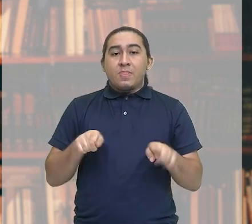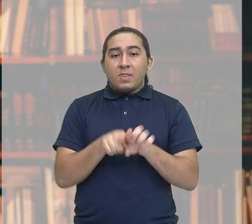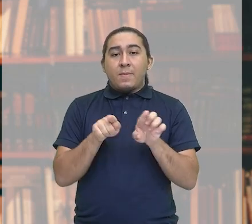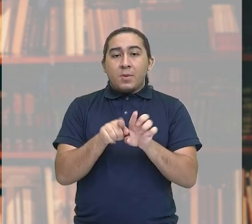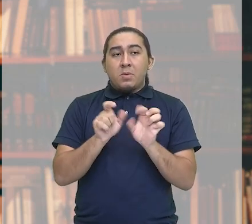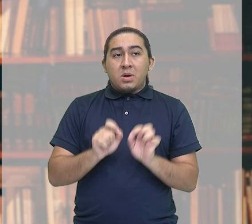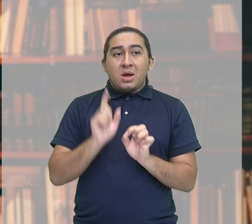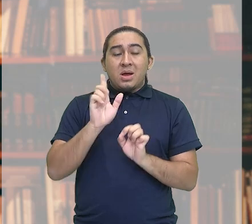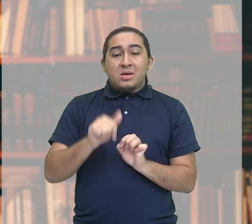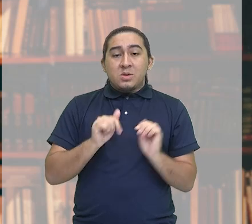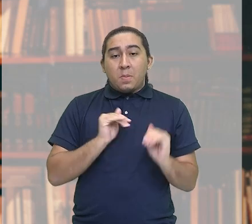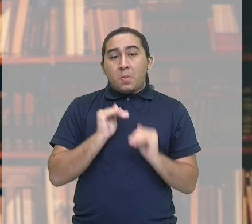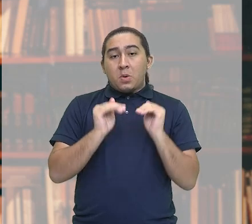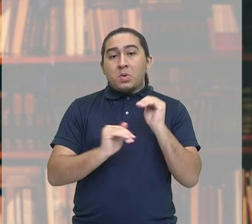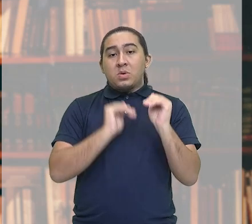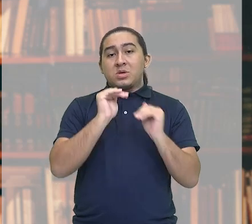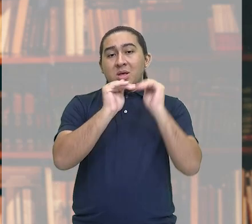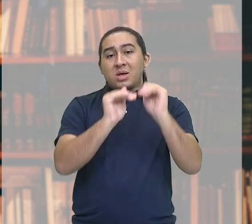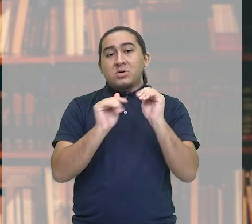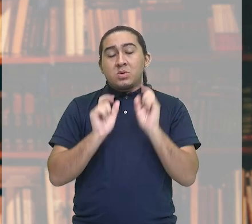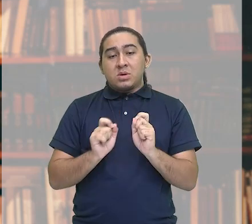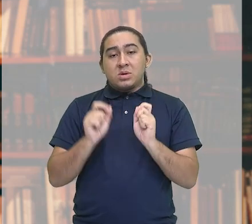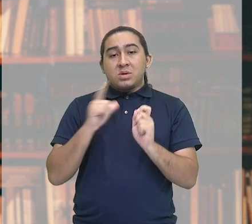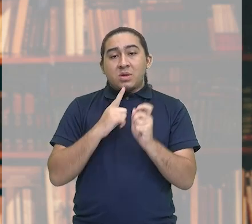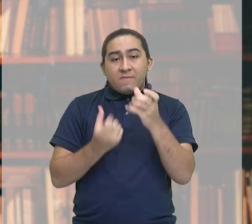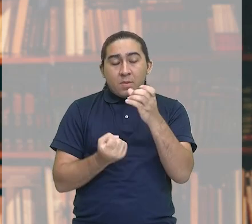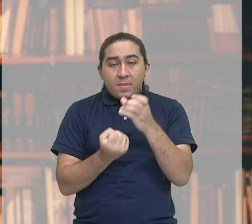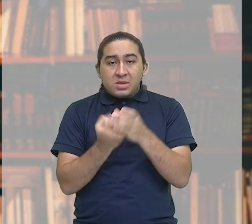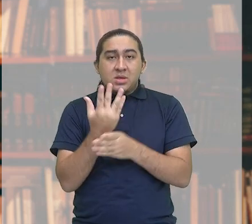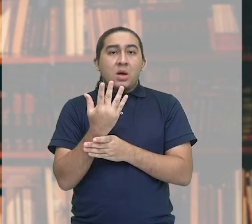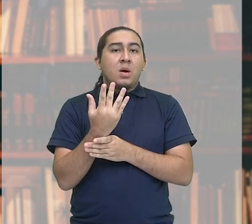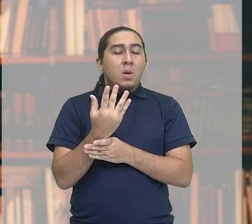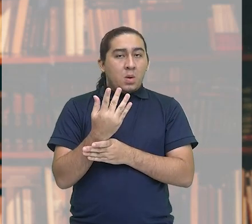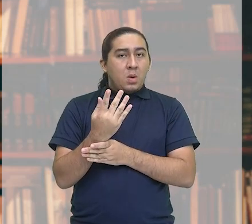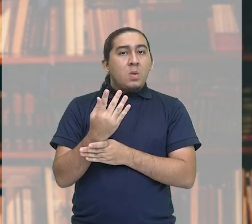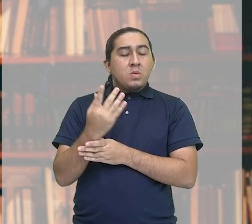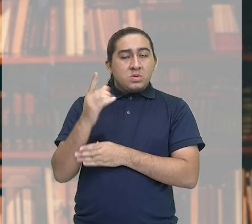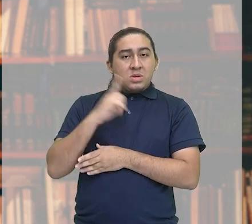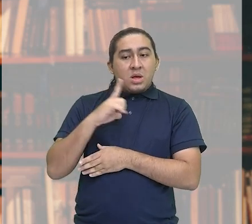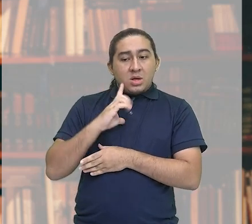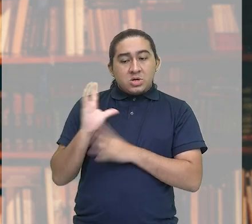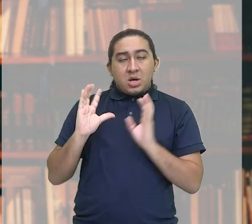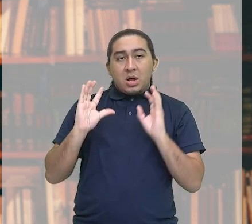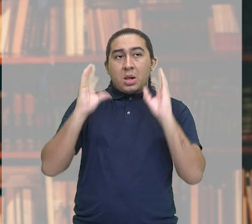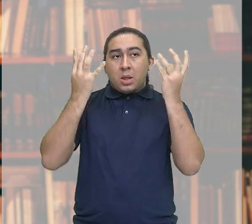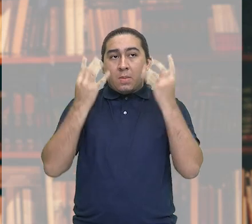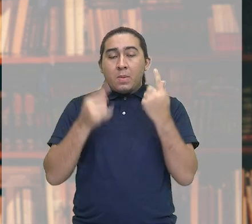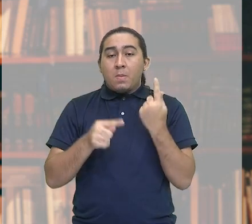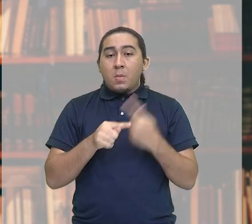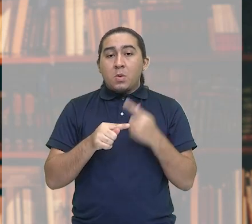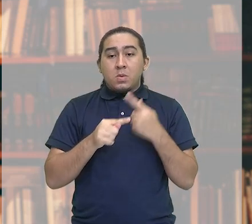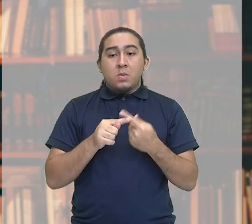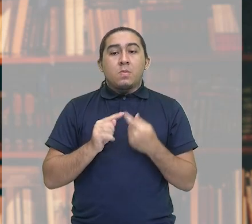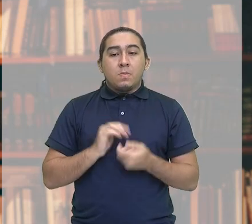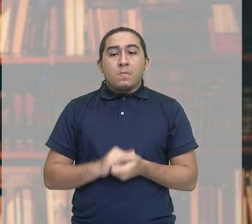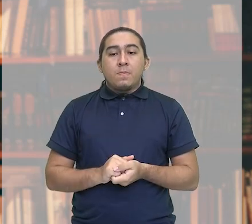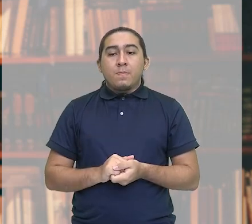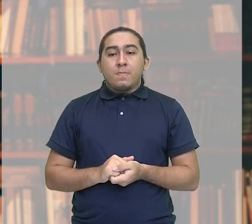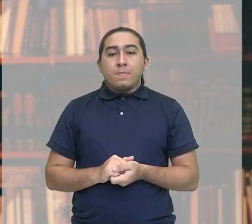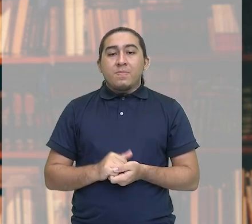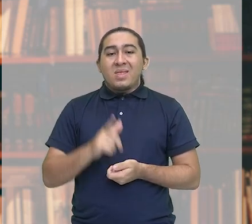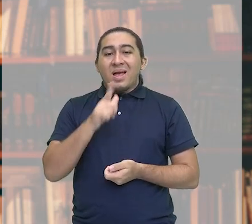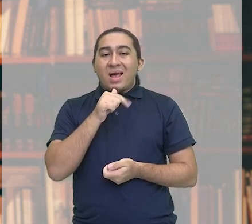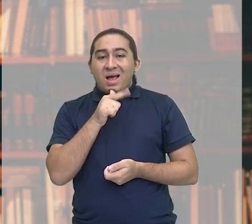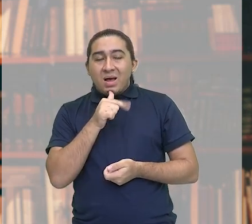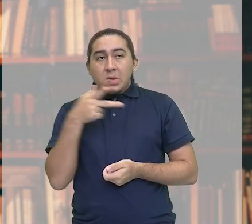esses processos de formação geológica, de clima, porque ele vai manter a água